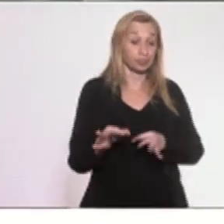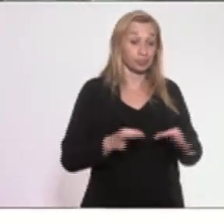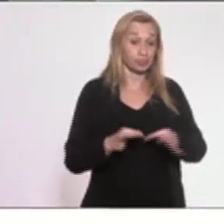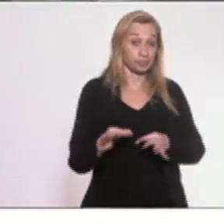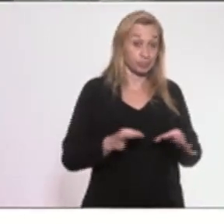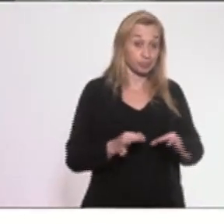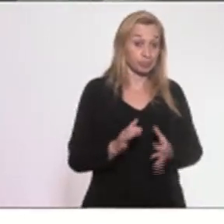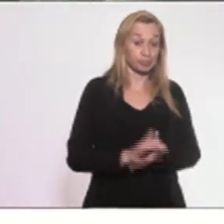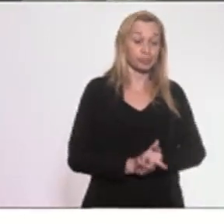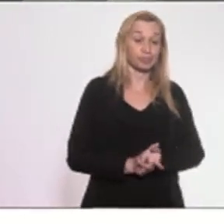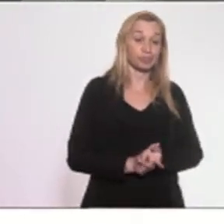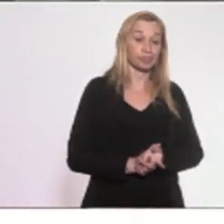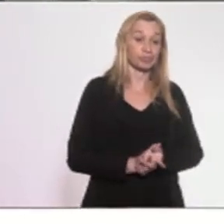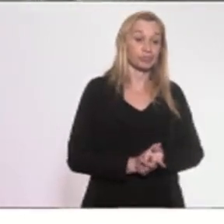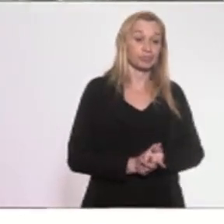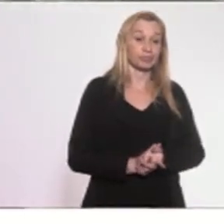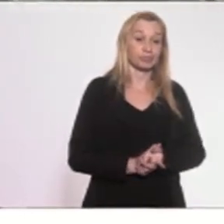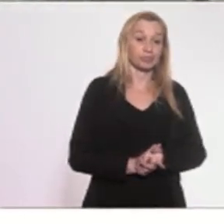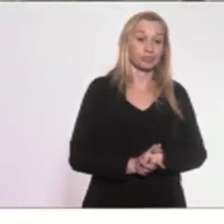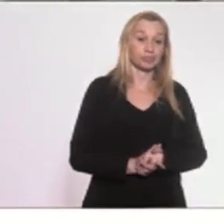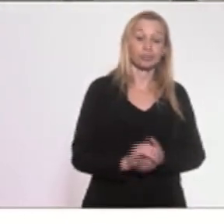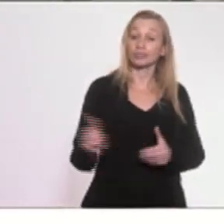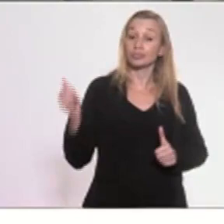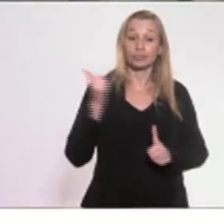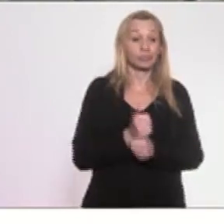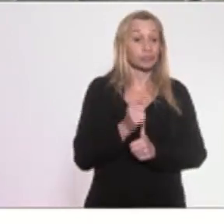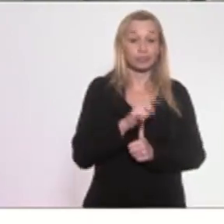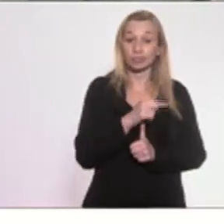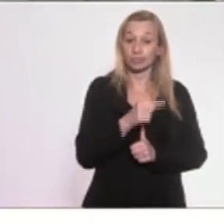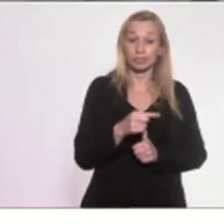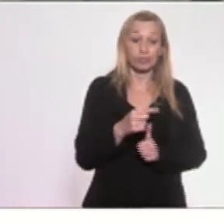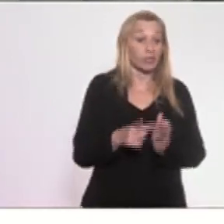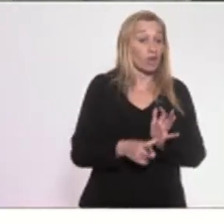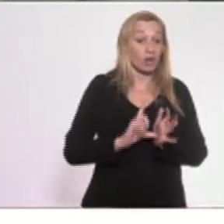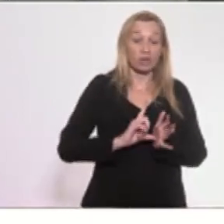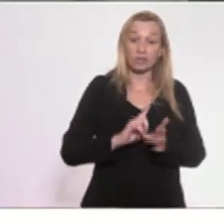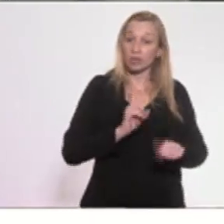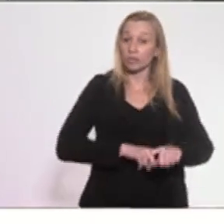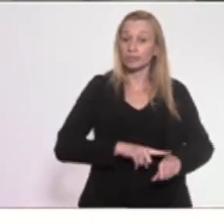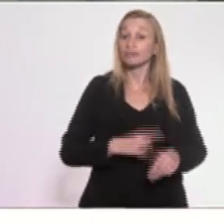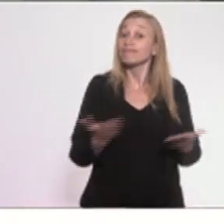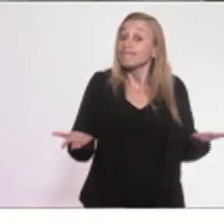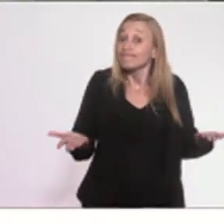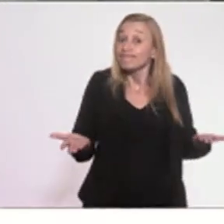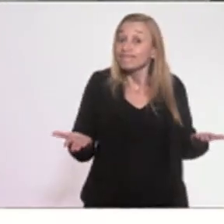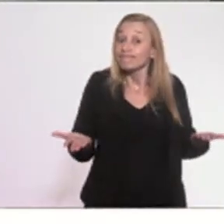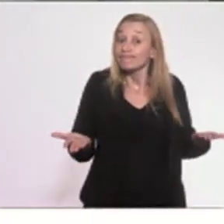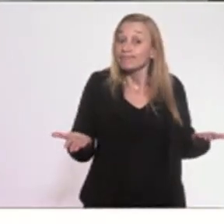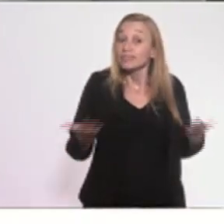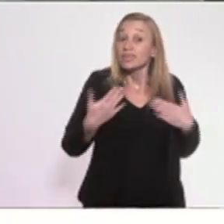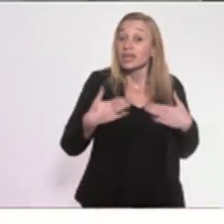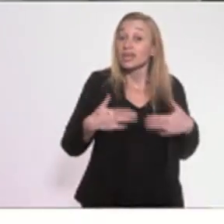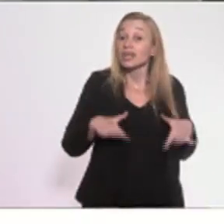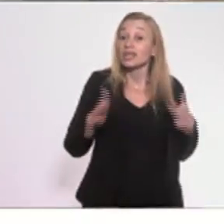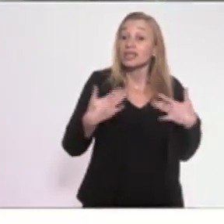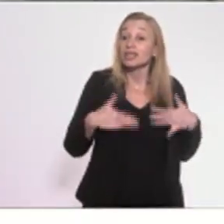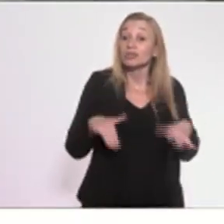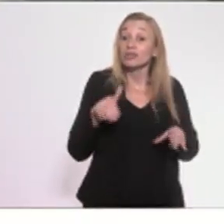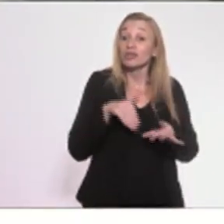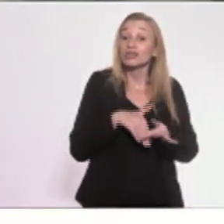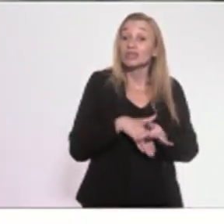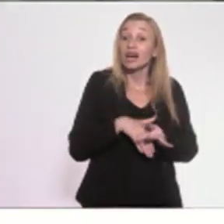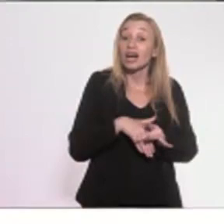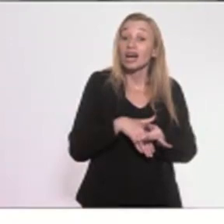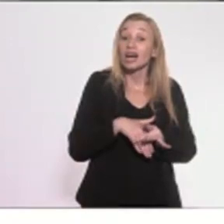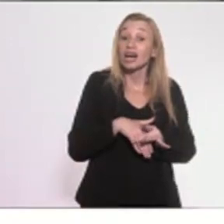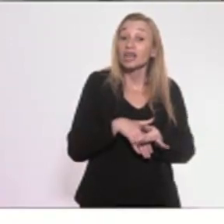via de consequência, liquidou o substitutivo antes da hora. Calma, que nós vamos votar, deputado.